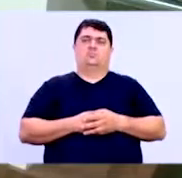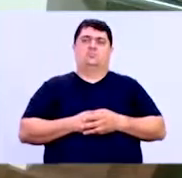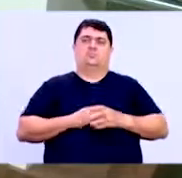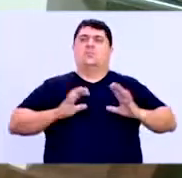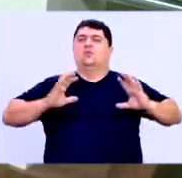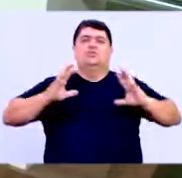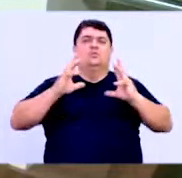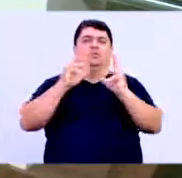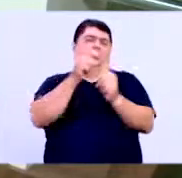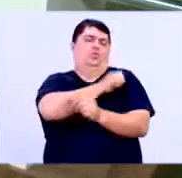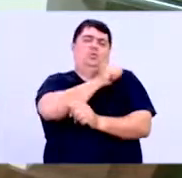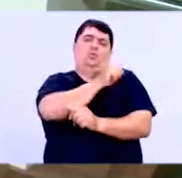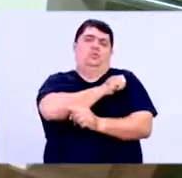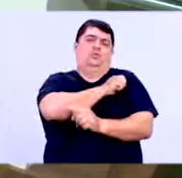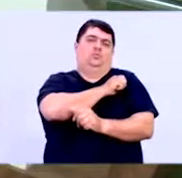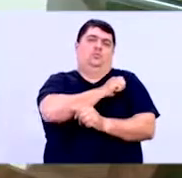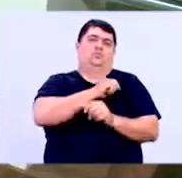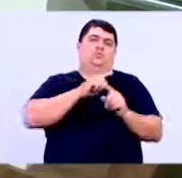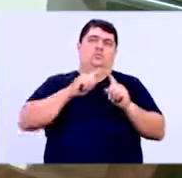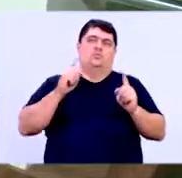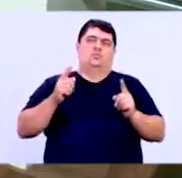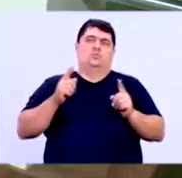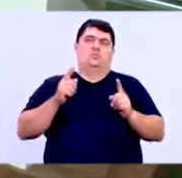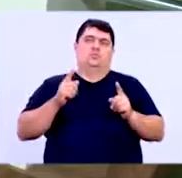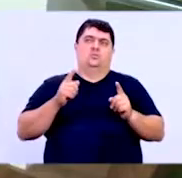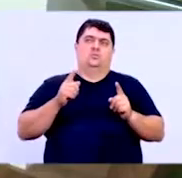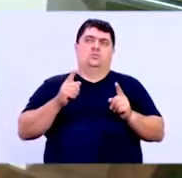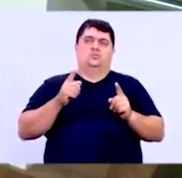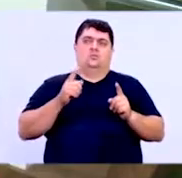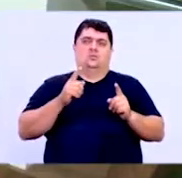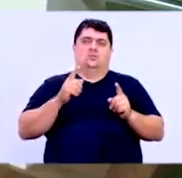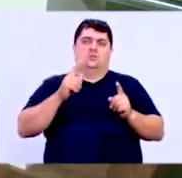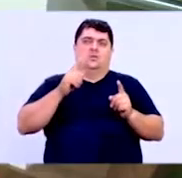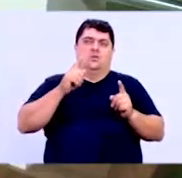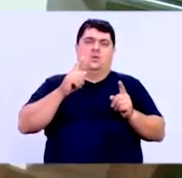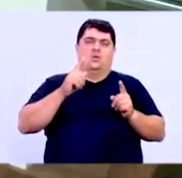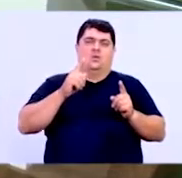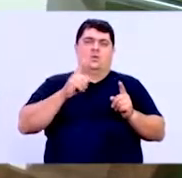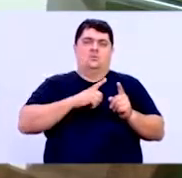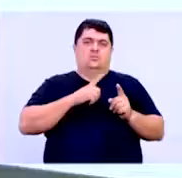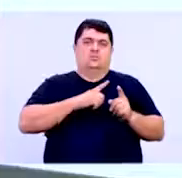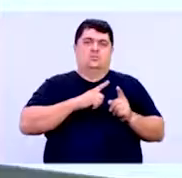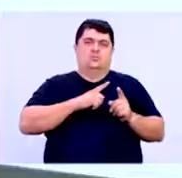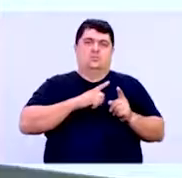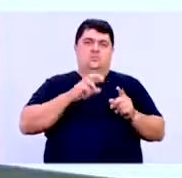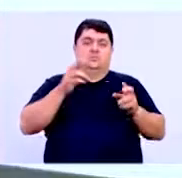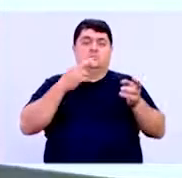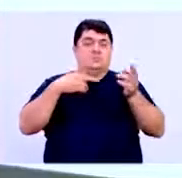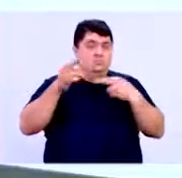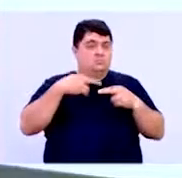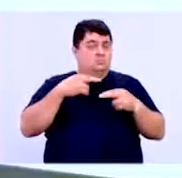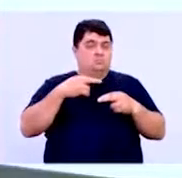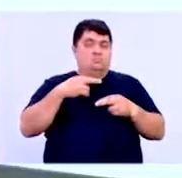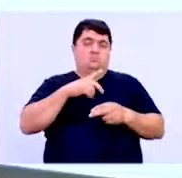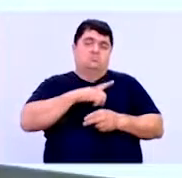todos de forma geral, mas como você está pontuando mais, essas suas respostas, ela parece que